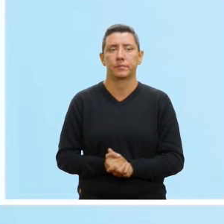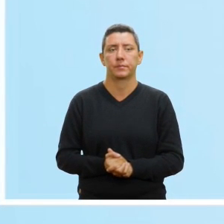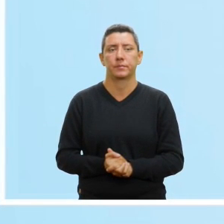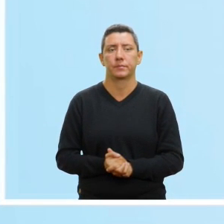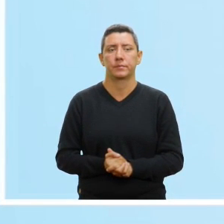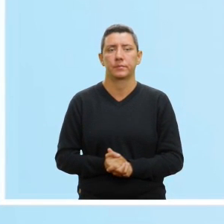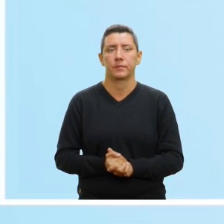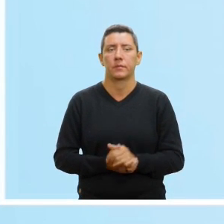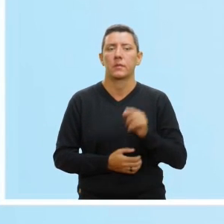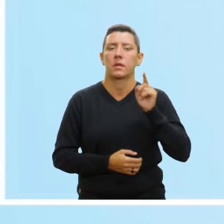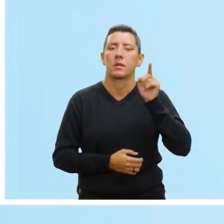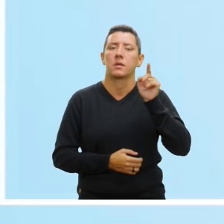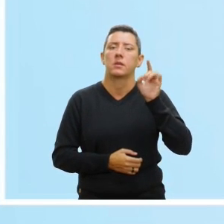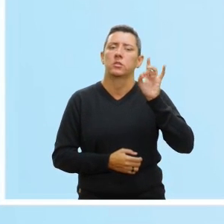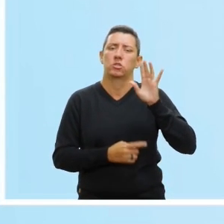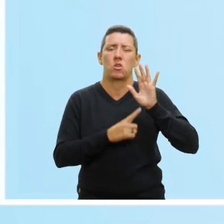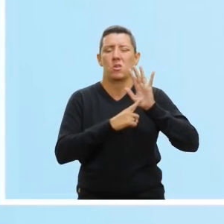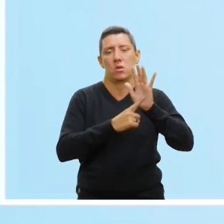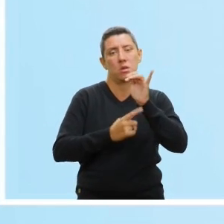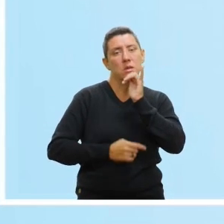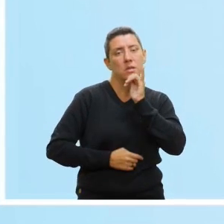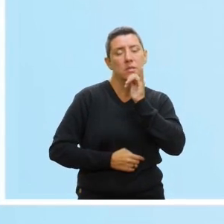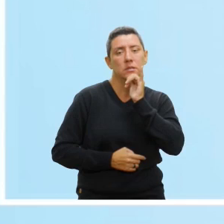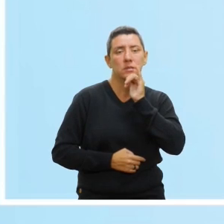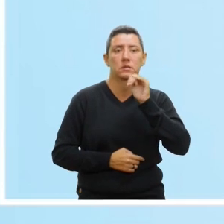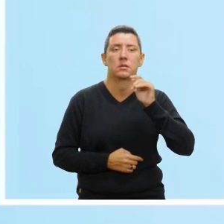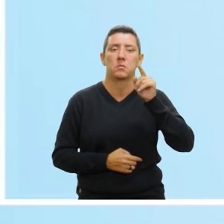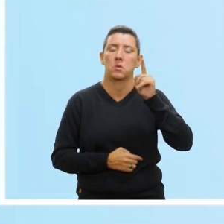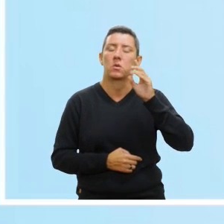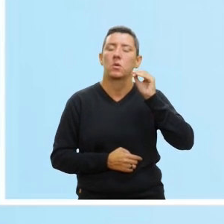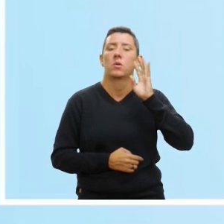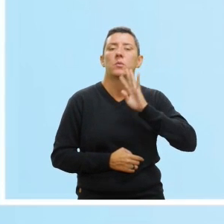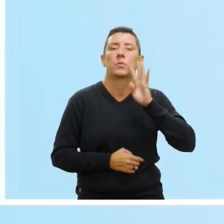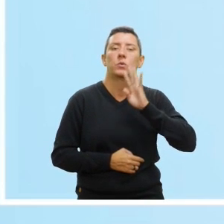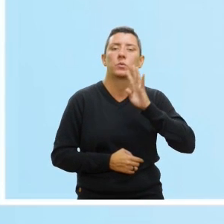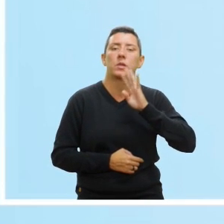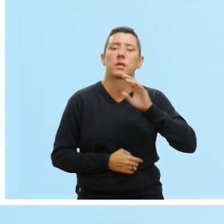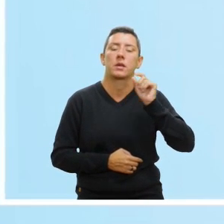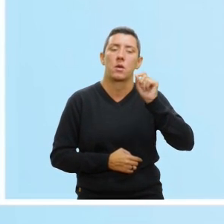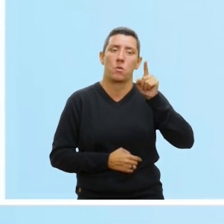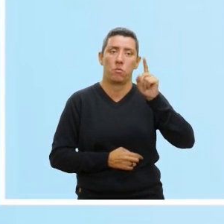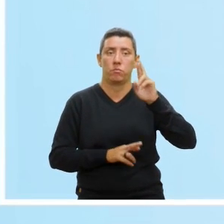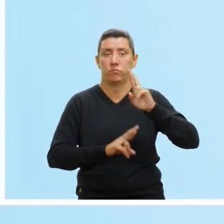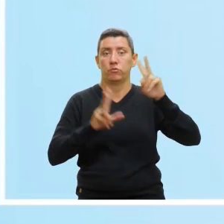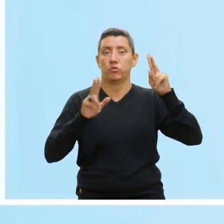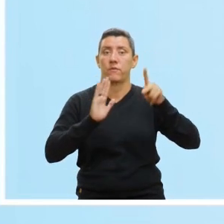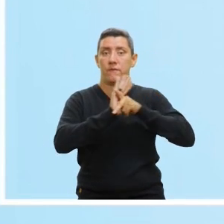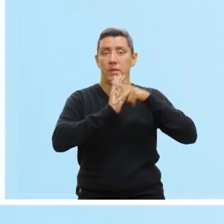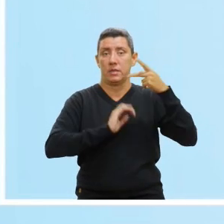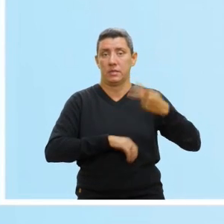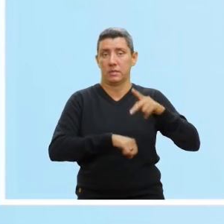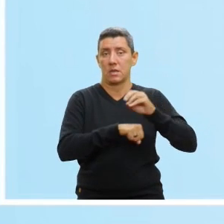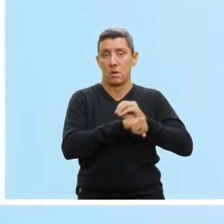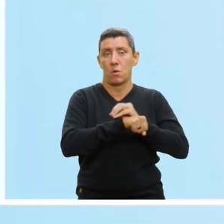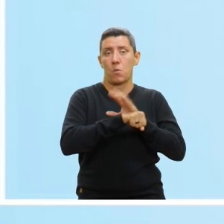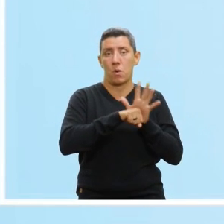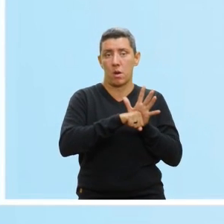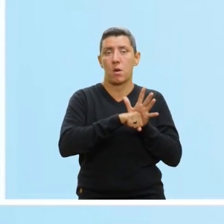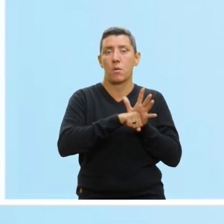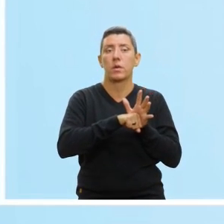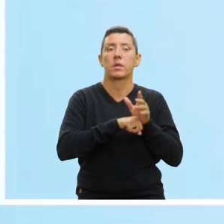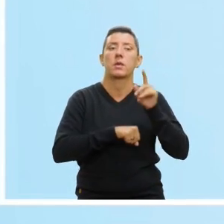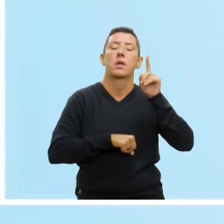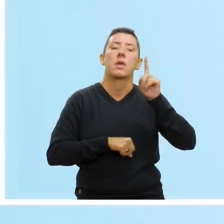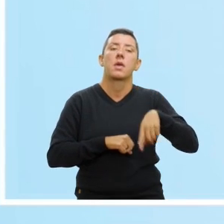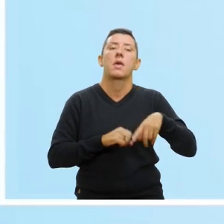Aqui só para mostrar um ponto também bem legal, que é outro diferencial da Huawei, é uma